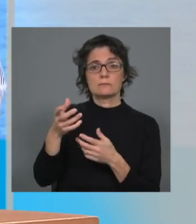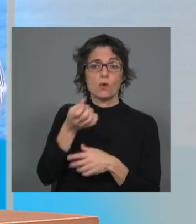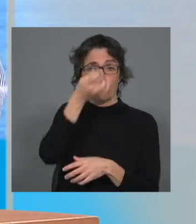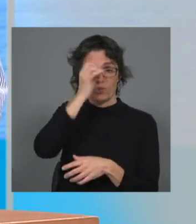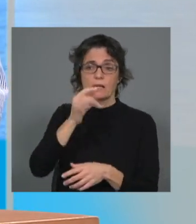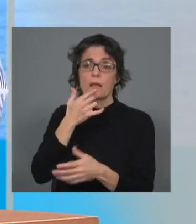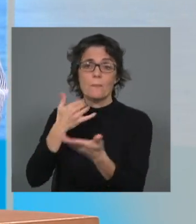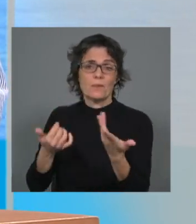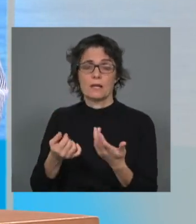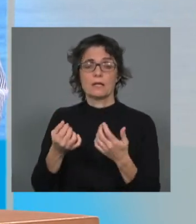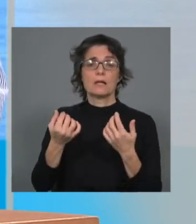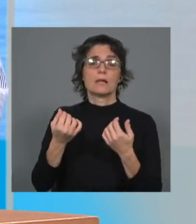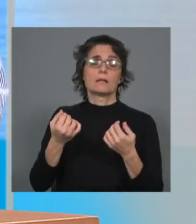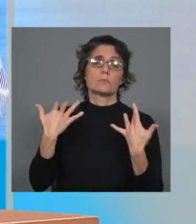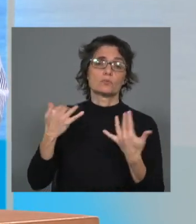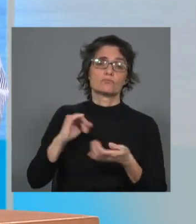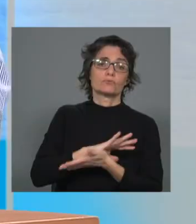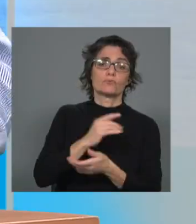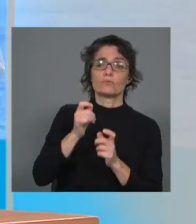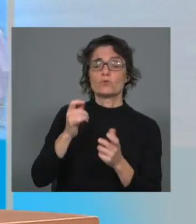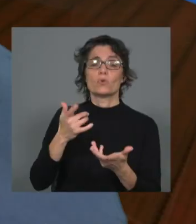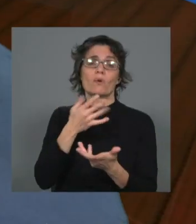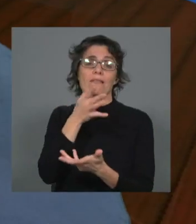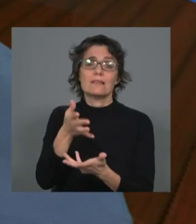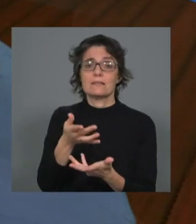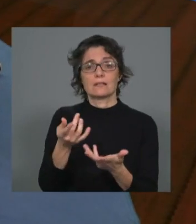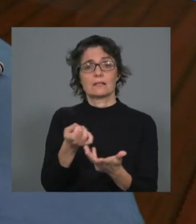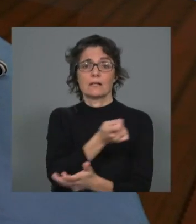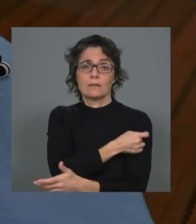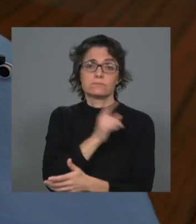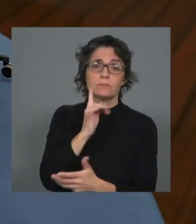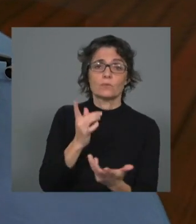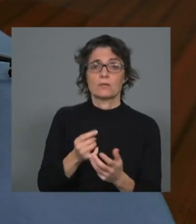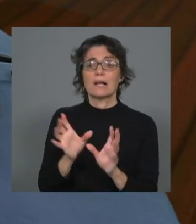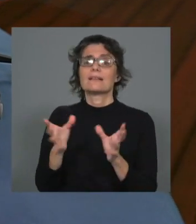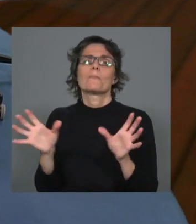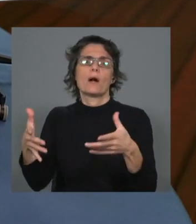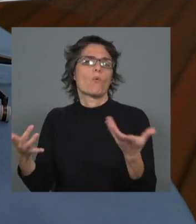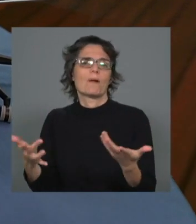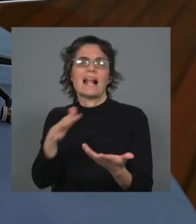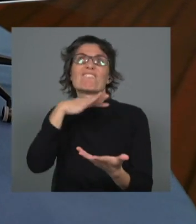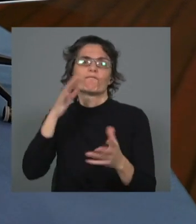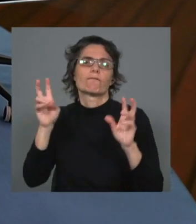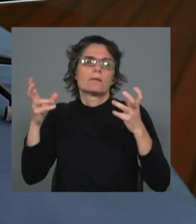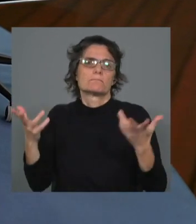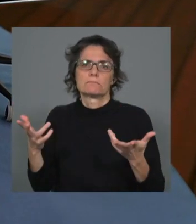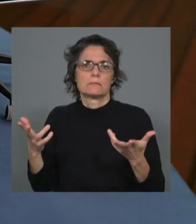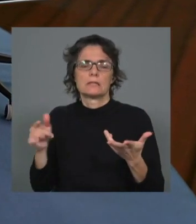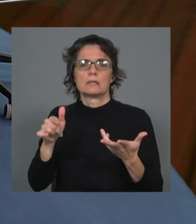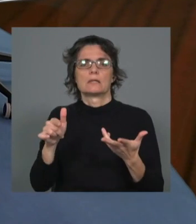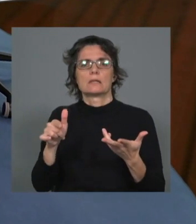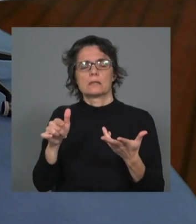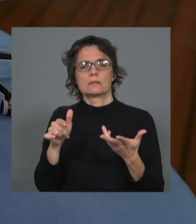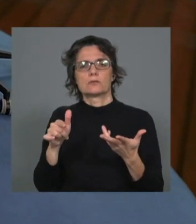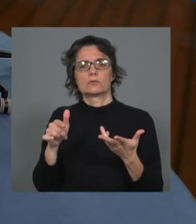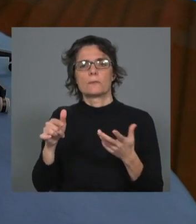social vai passando também muito dessa impressão, e a própria comunidade parental, digamos assim,